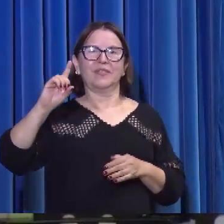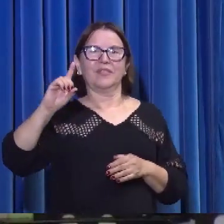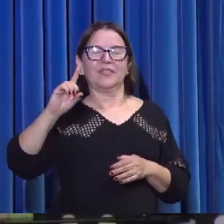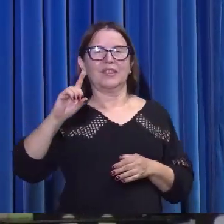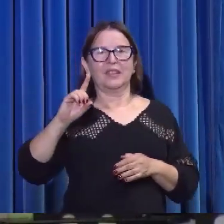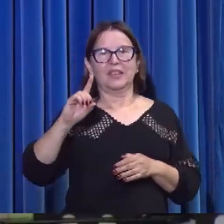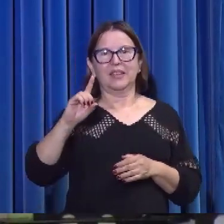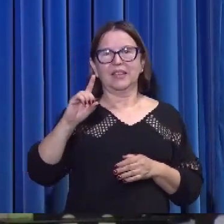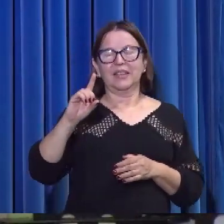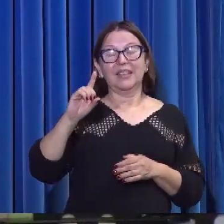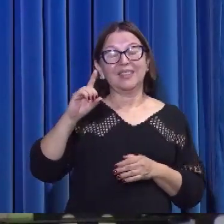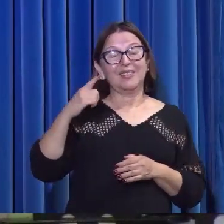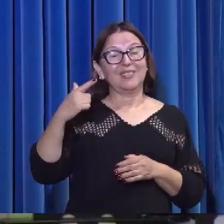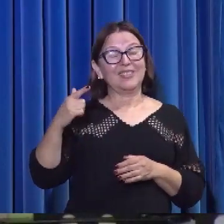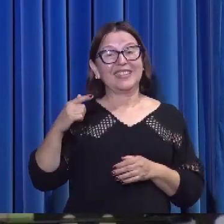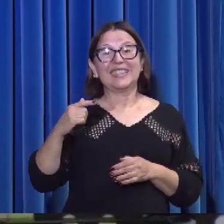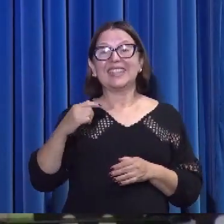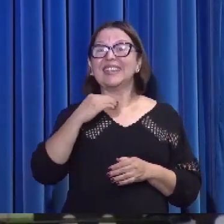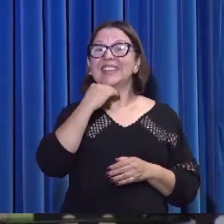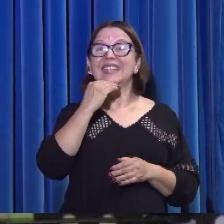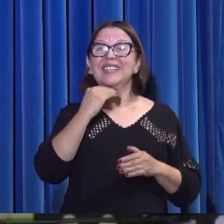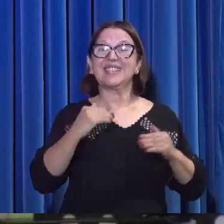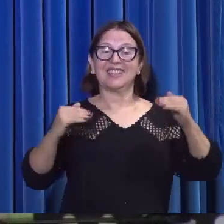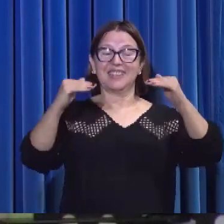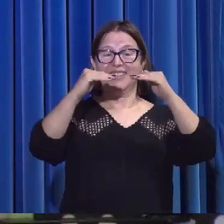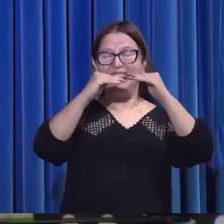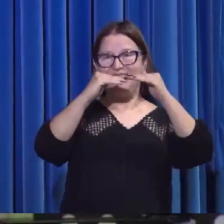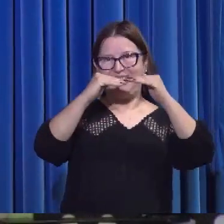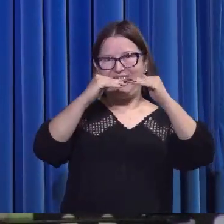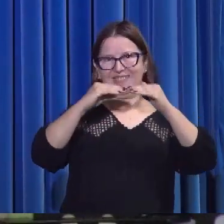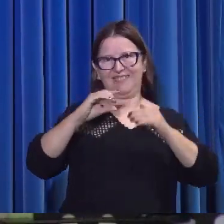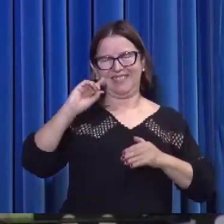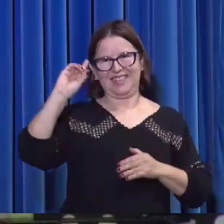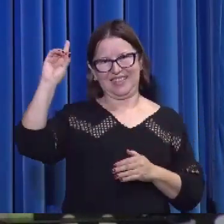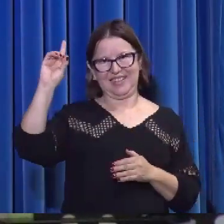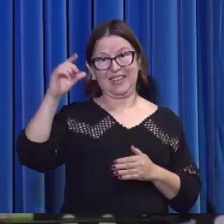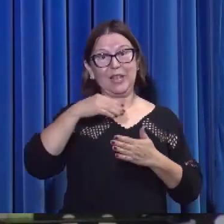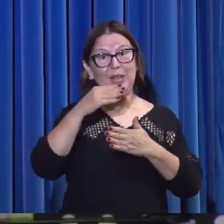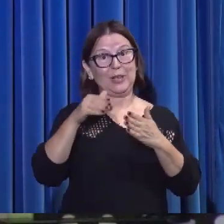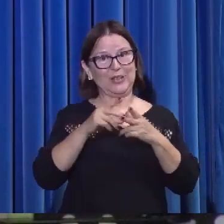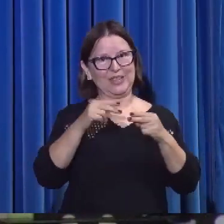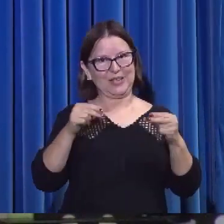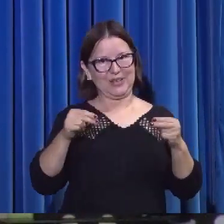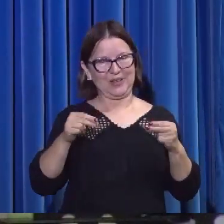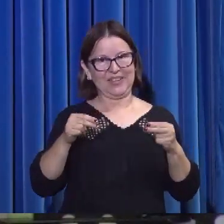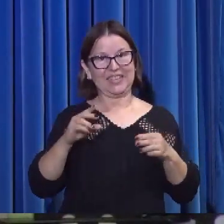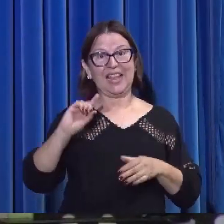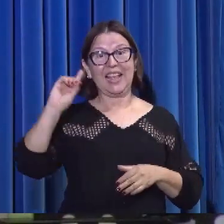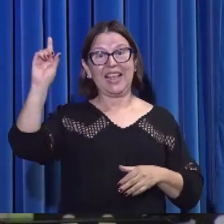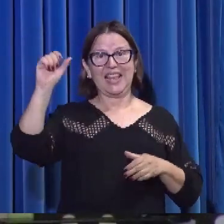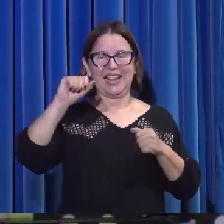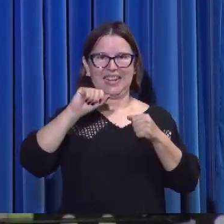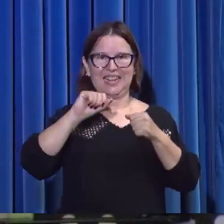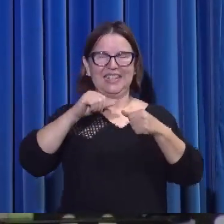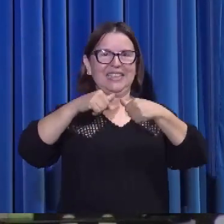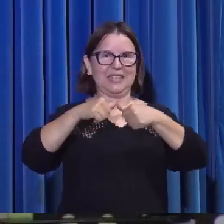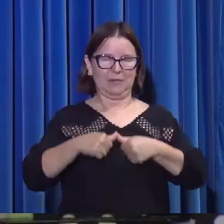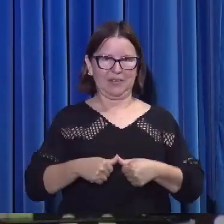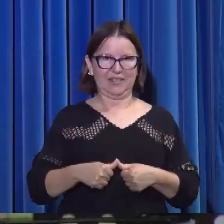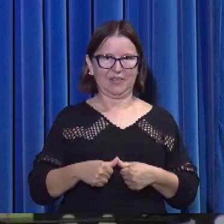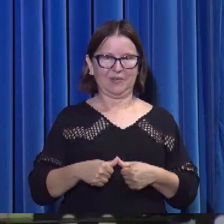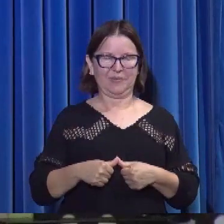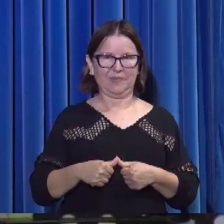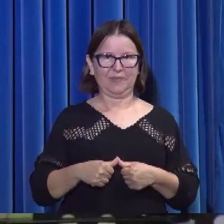providência. Todas as coisas estão estabelecidas por Deus, e especialmente as nossas mortes estão sob